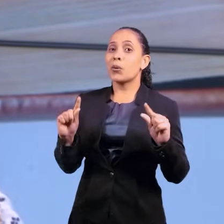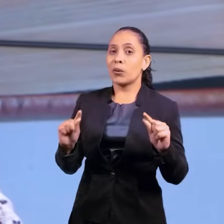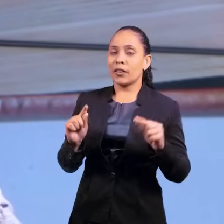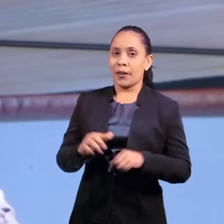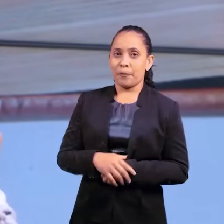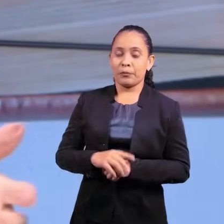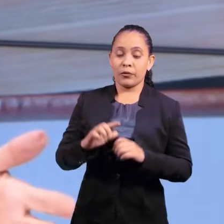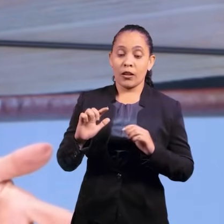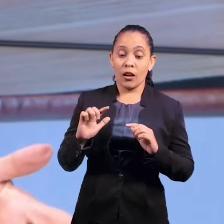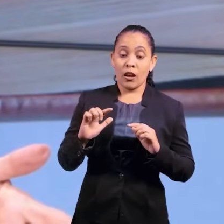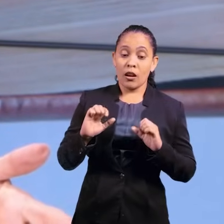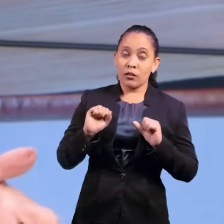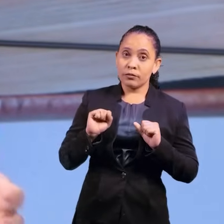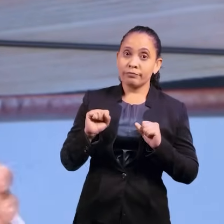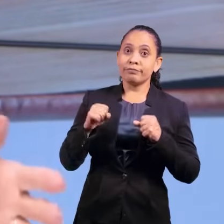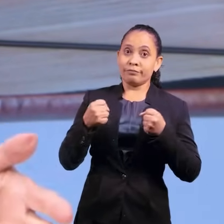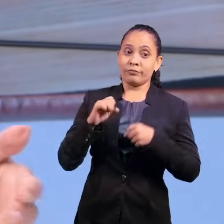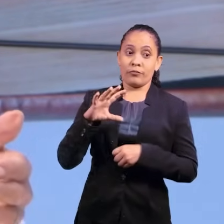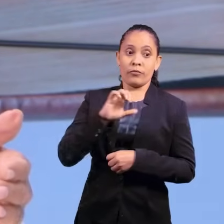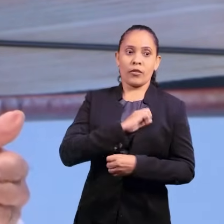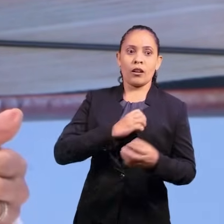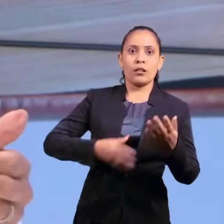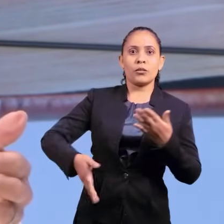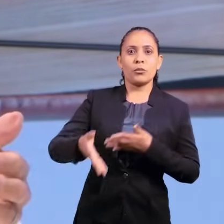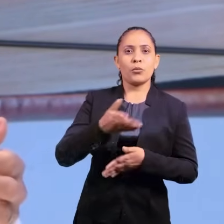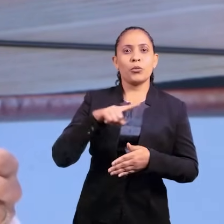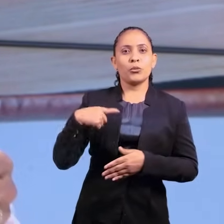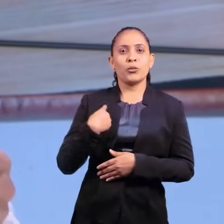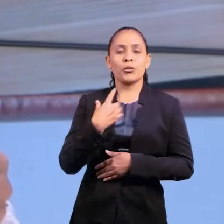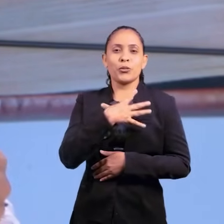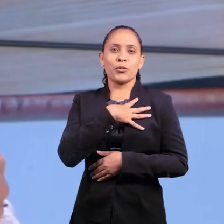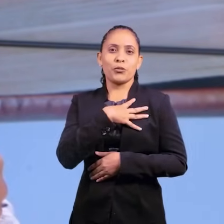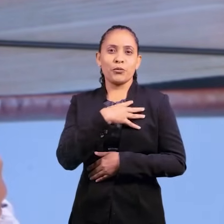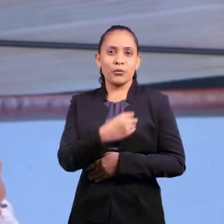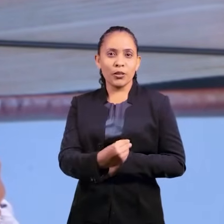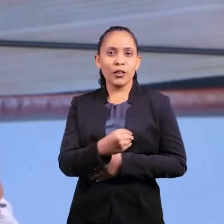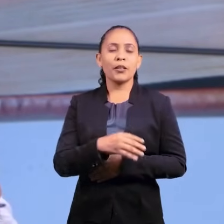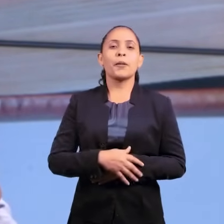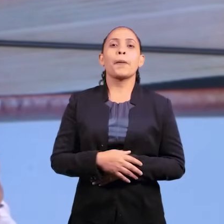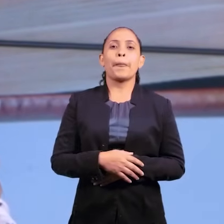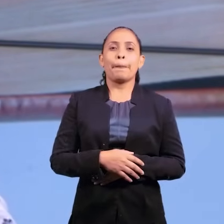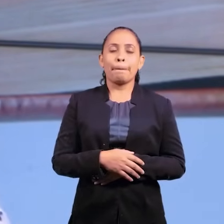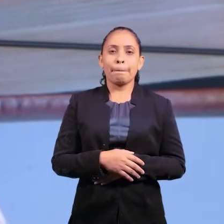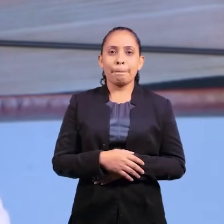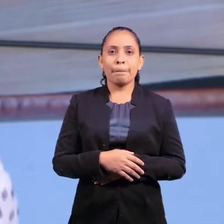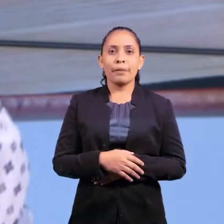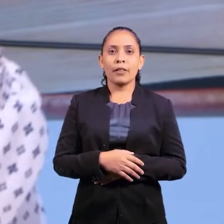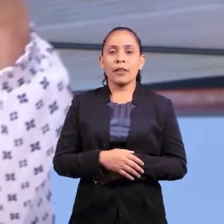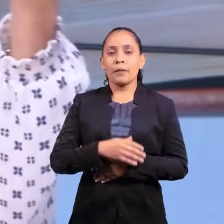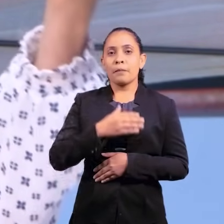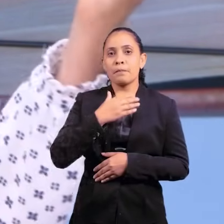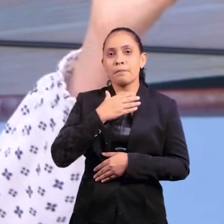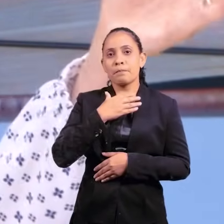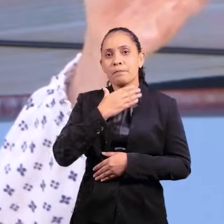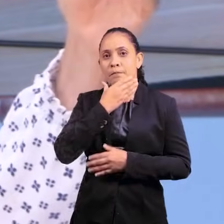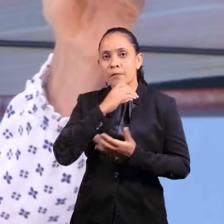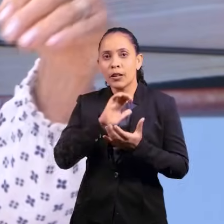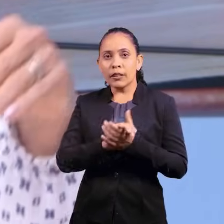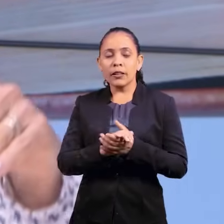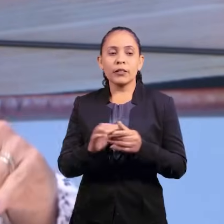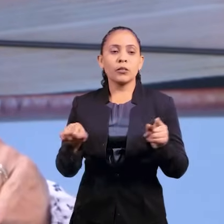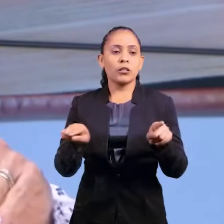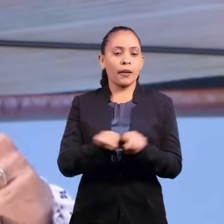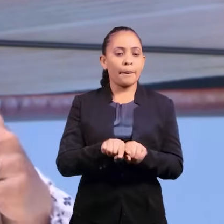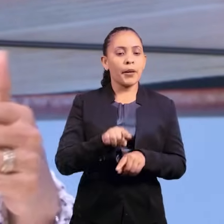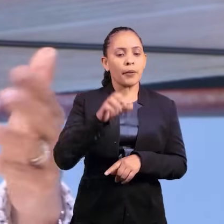esse amor com aqueles que estão ao nosso redor, nossos filhos, nosso marido, mas também nosso chefe no trabalho, a nossa